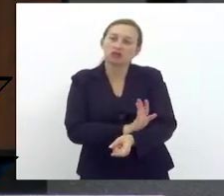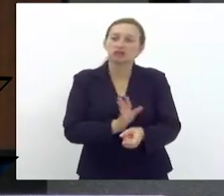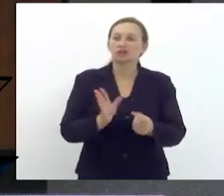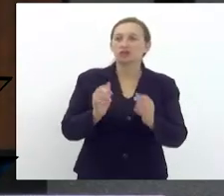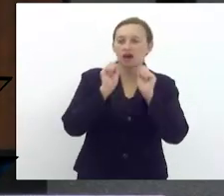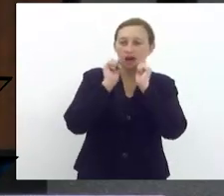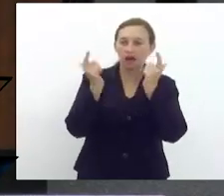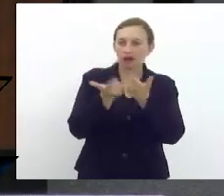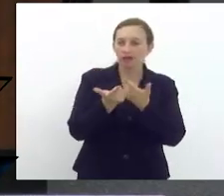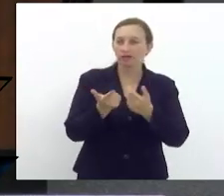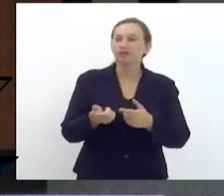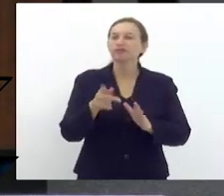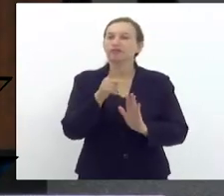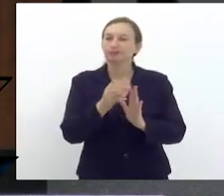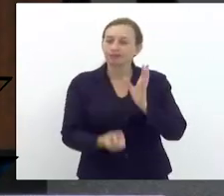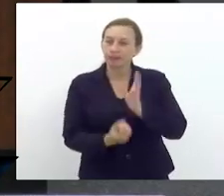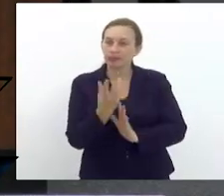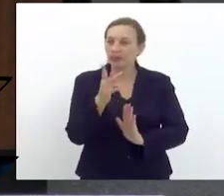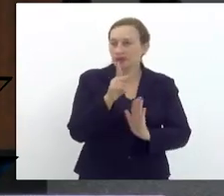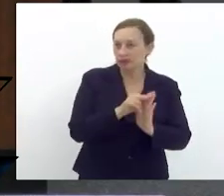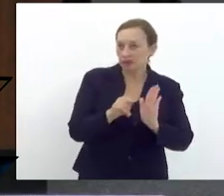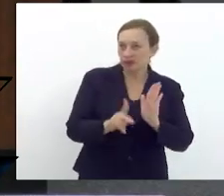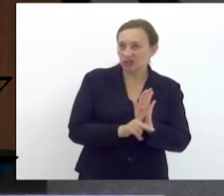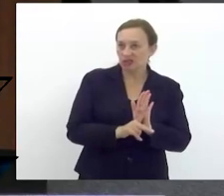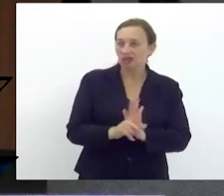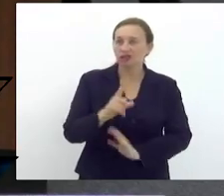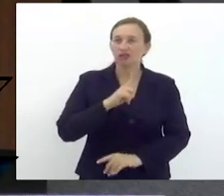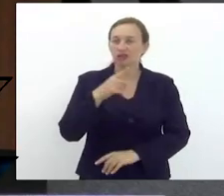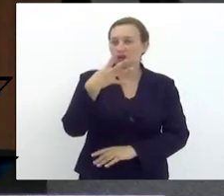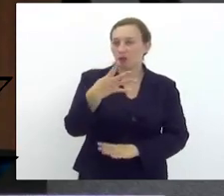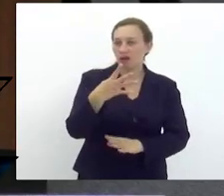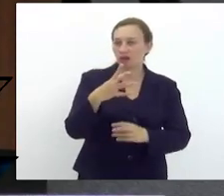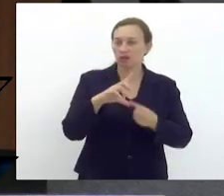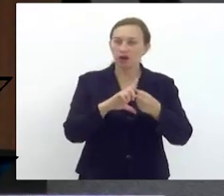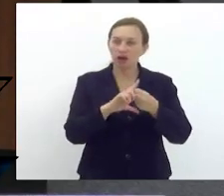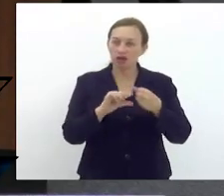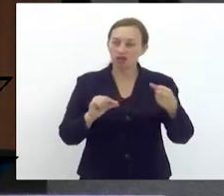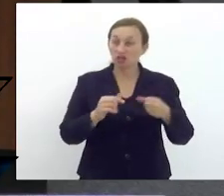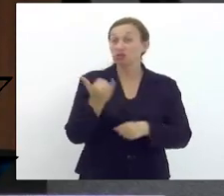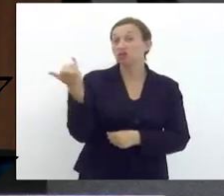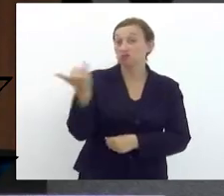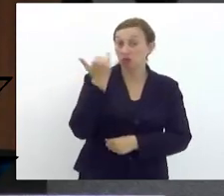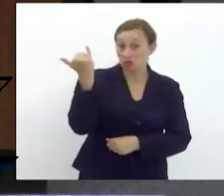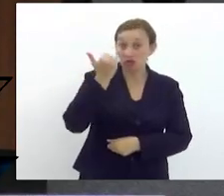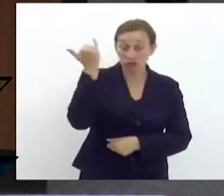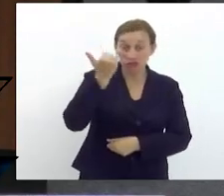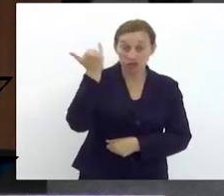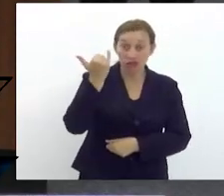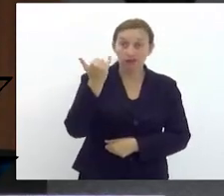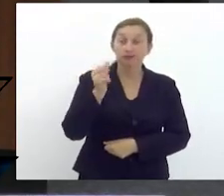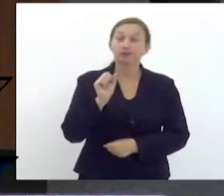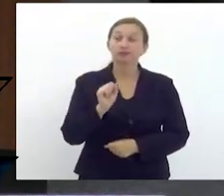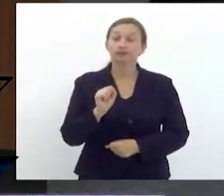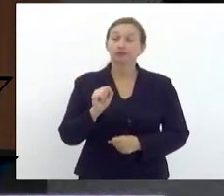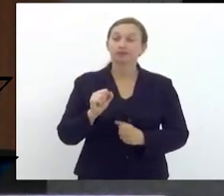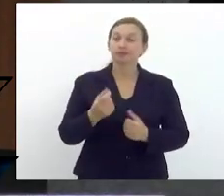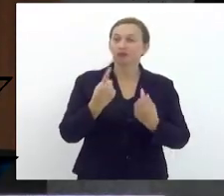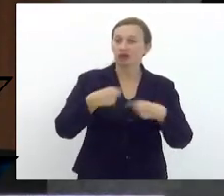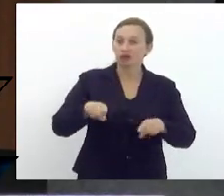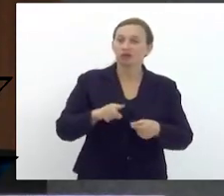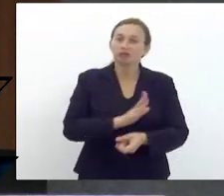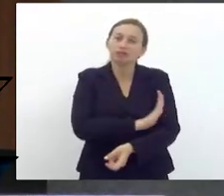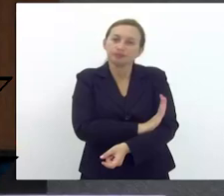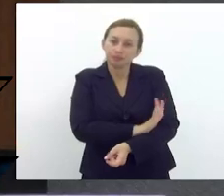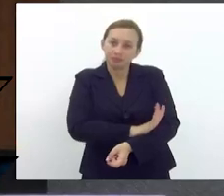alerj faço esse projeto é um projeto que tem quatro artigos muito importante não é para que a gente venha combater o